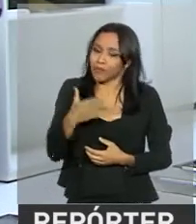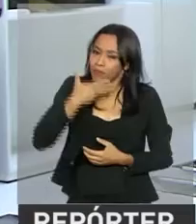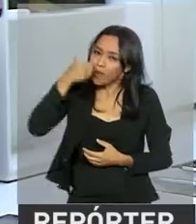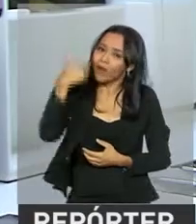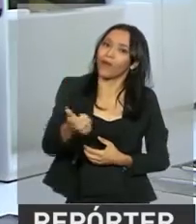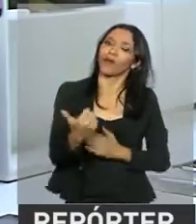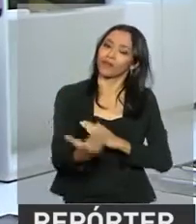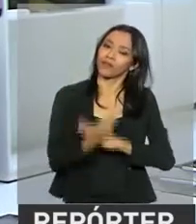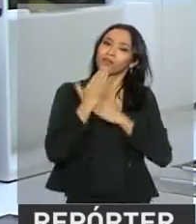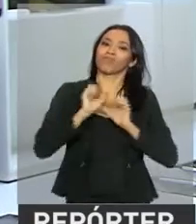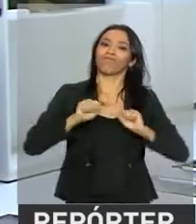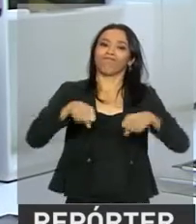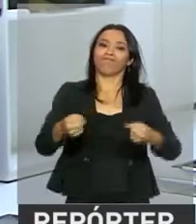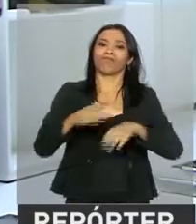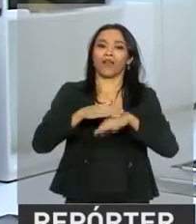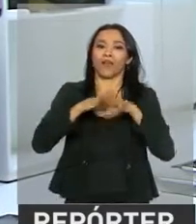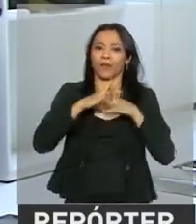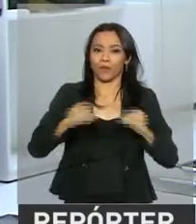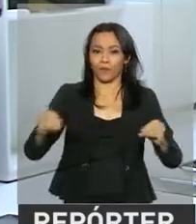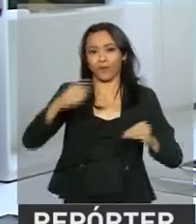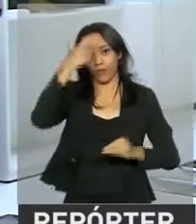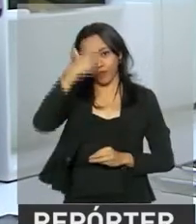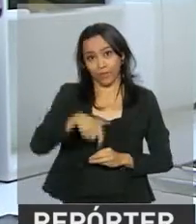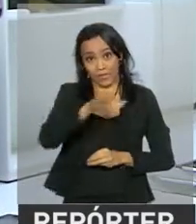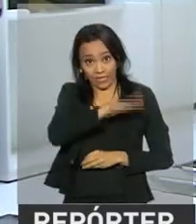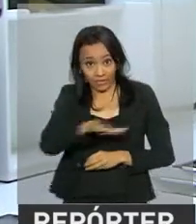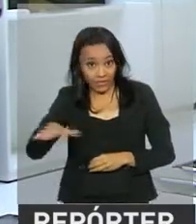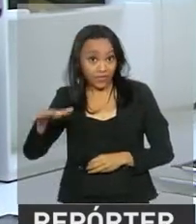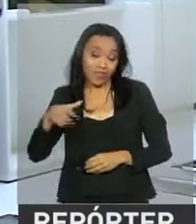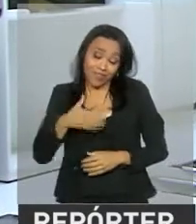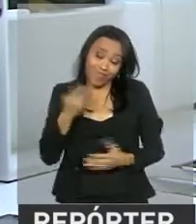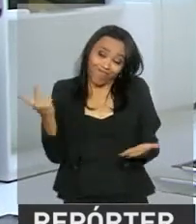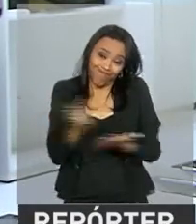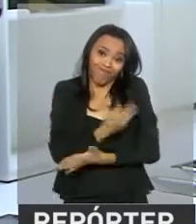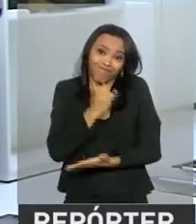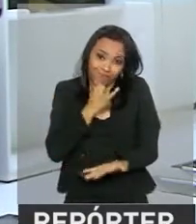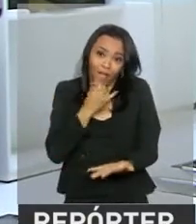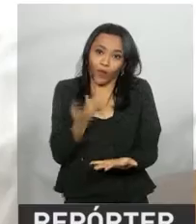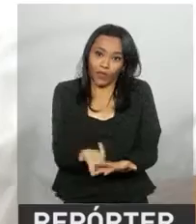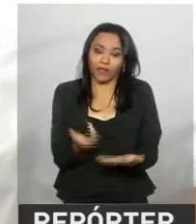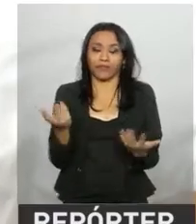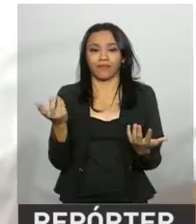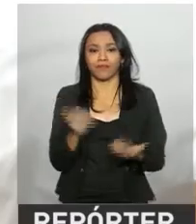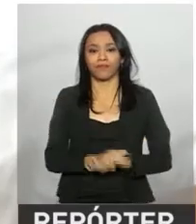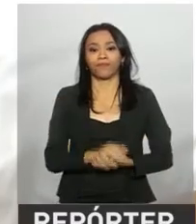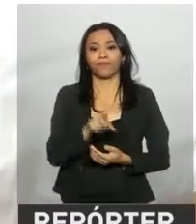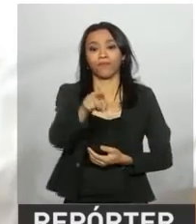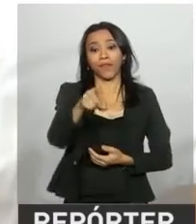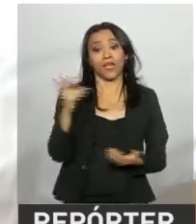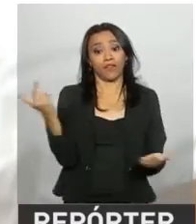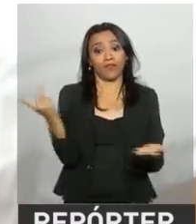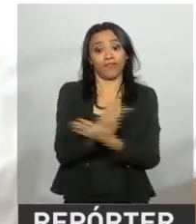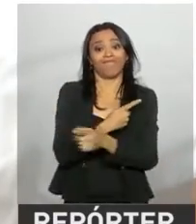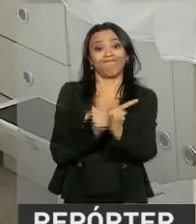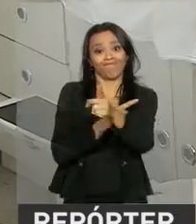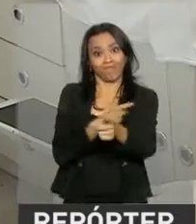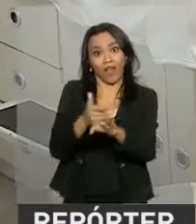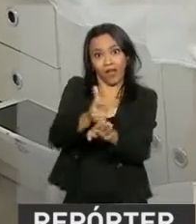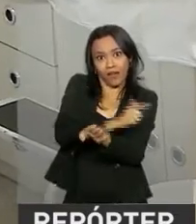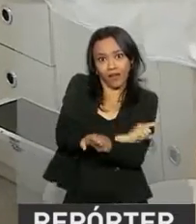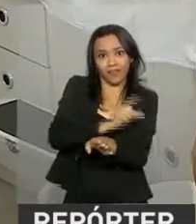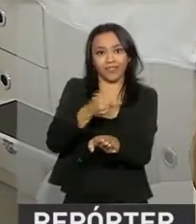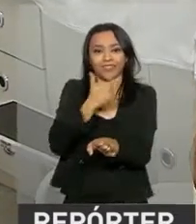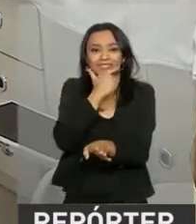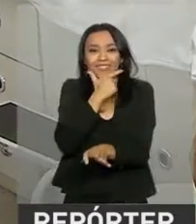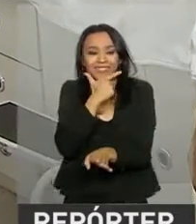e uma melhora da culpabilidade das nossas crianças que infelizmente venham a ser cometidos por um tumor marcos foi diagnosticado a tempo e